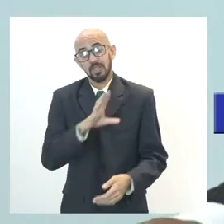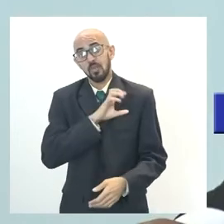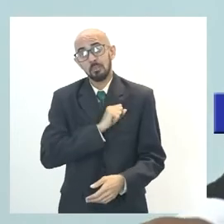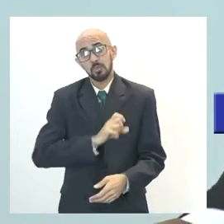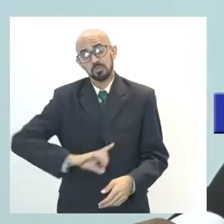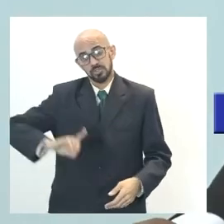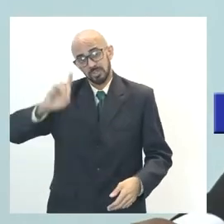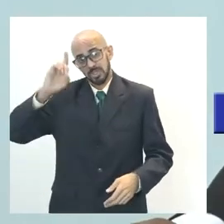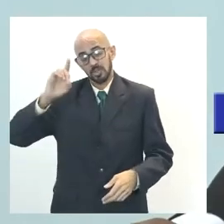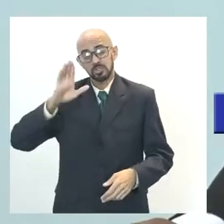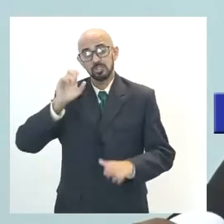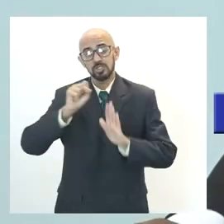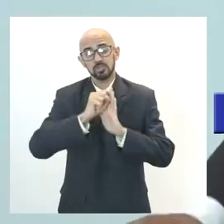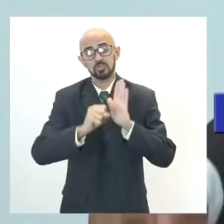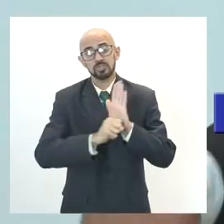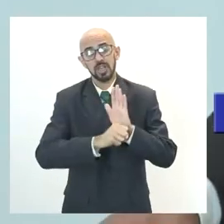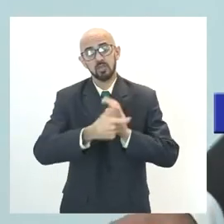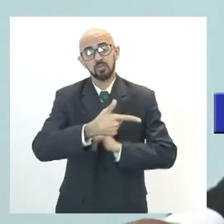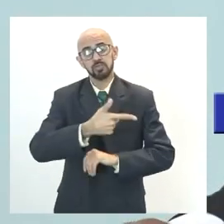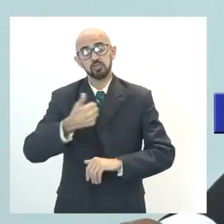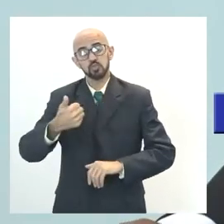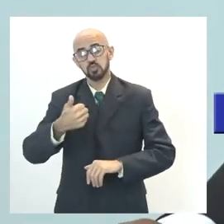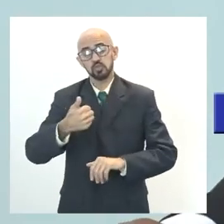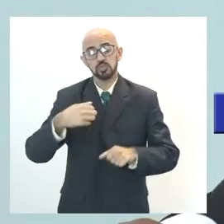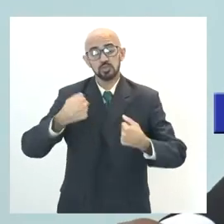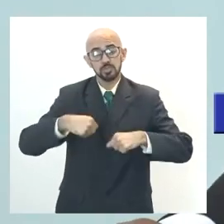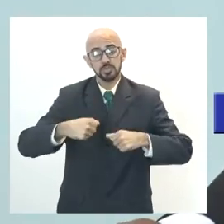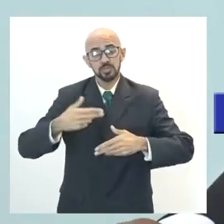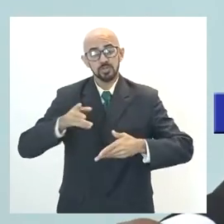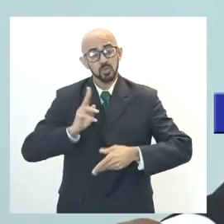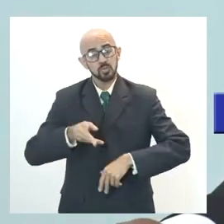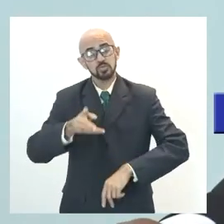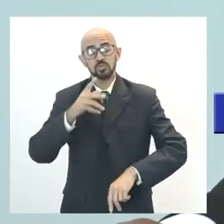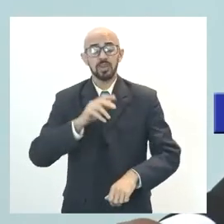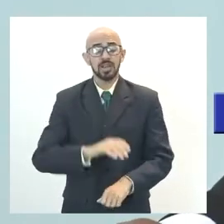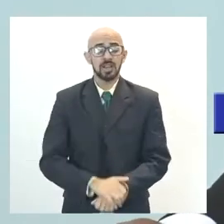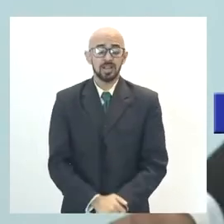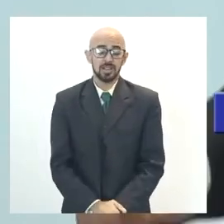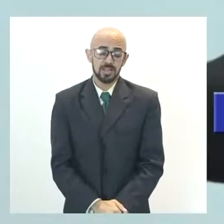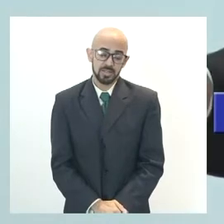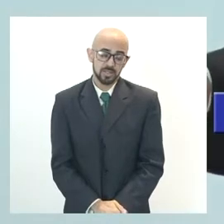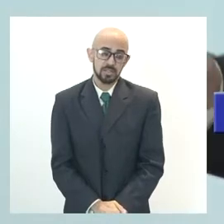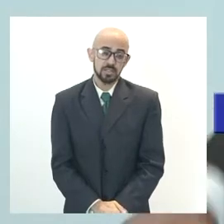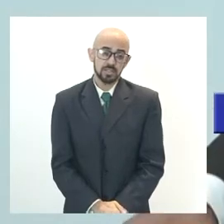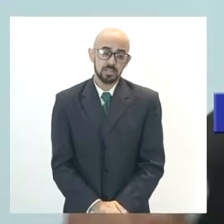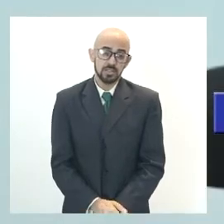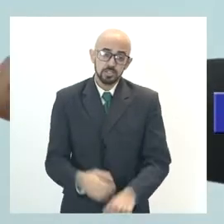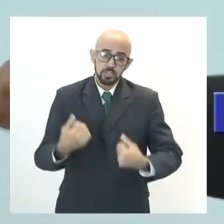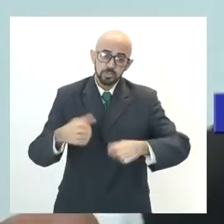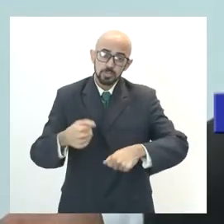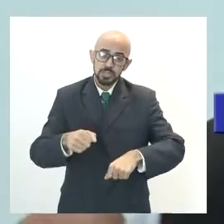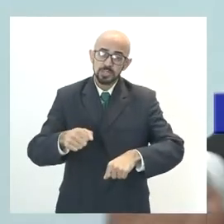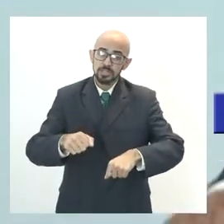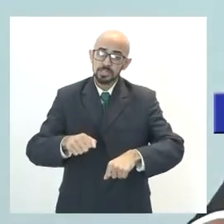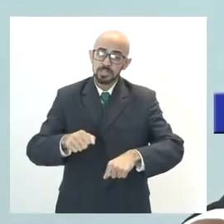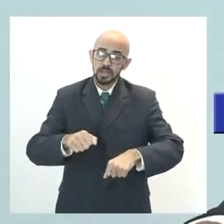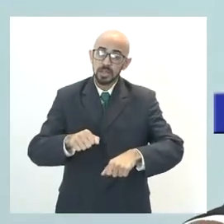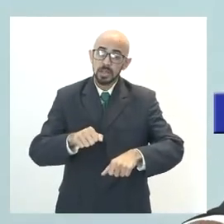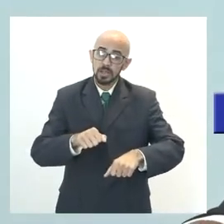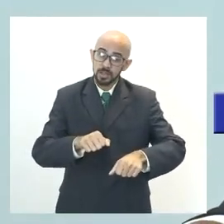em pleno século 21 isso aqui tem que ir para frente de qualquer maneira nós temos que sair de povo e virar